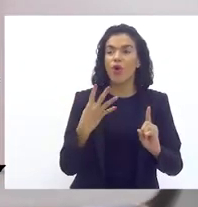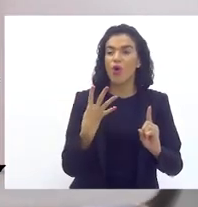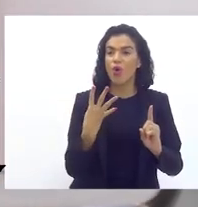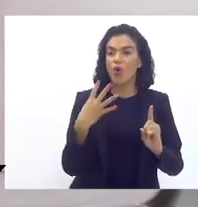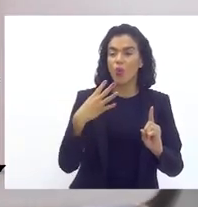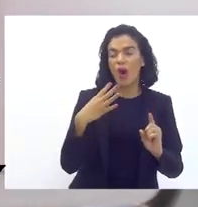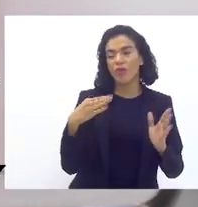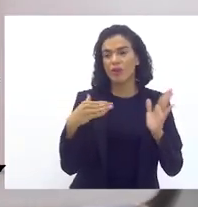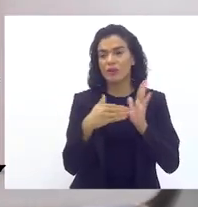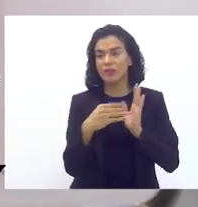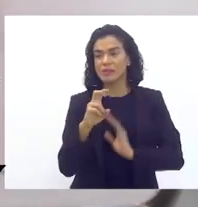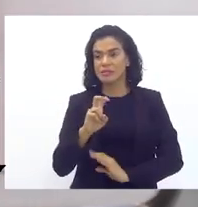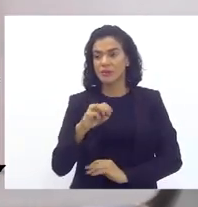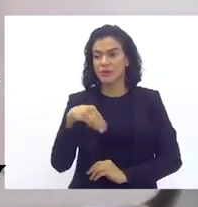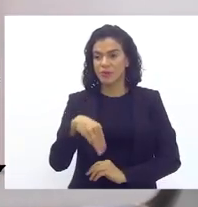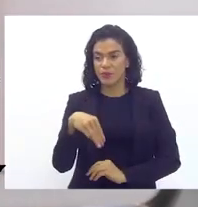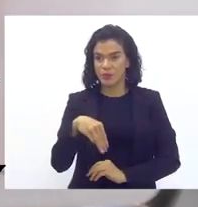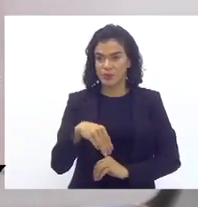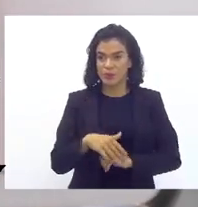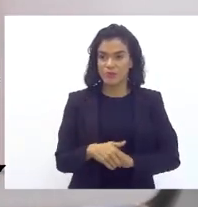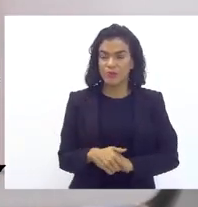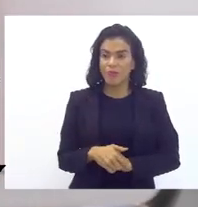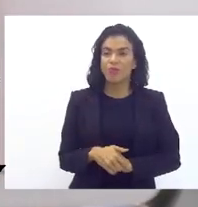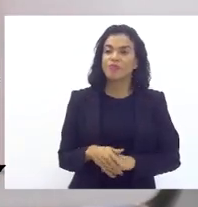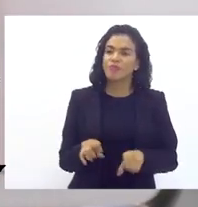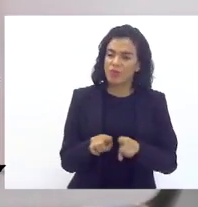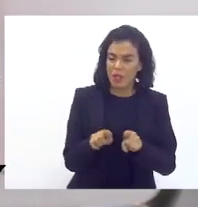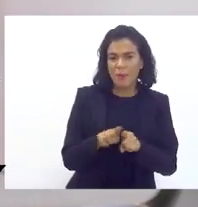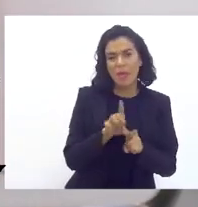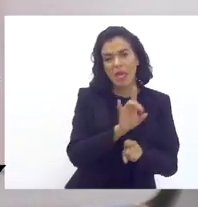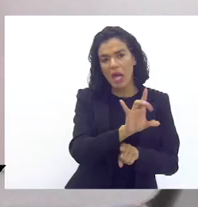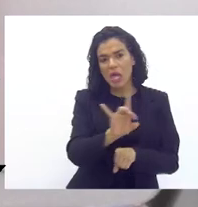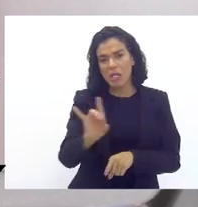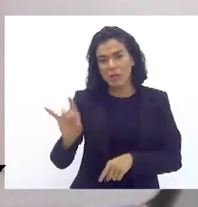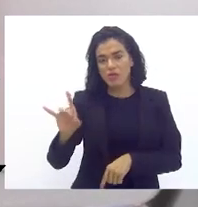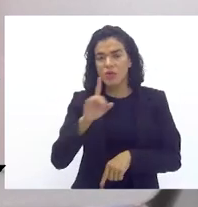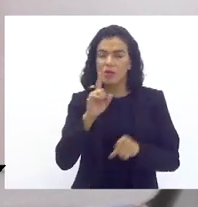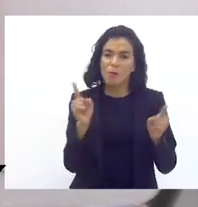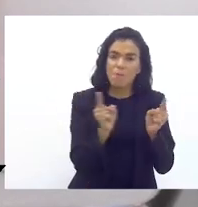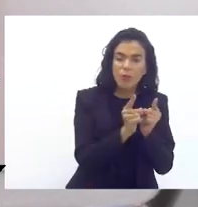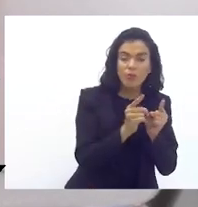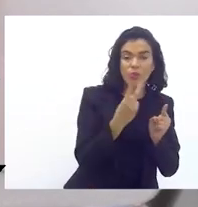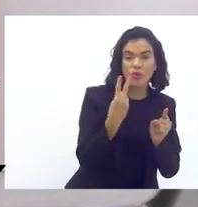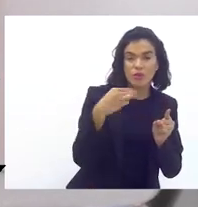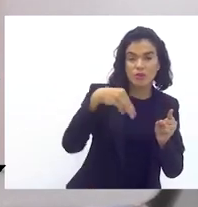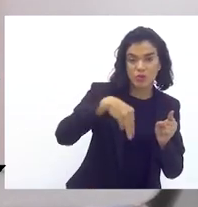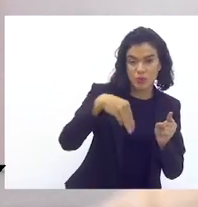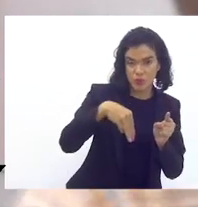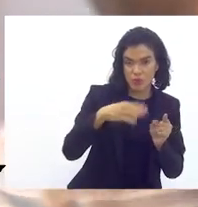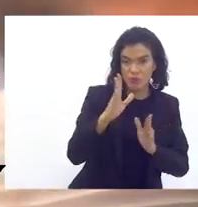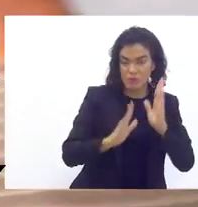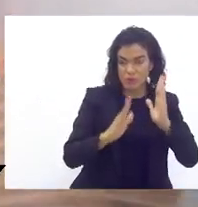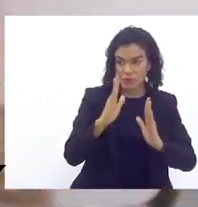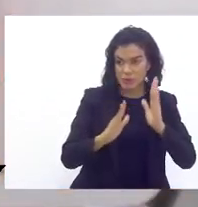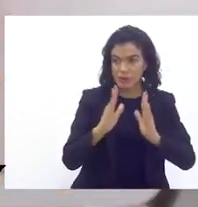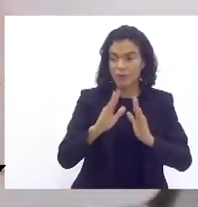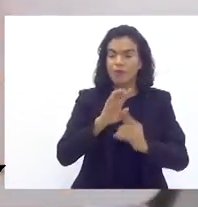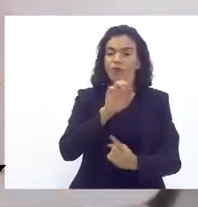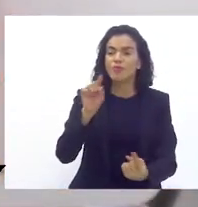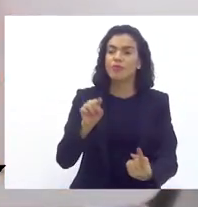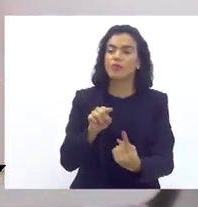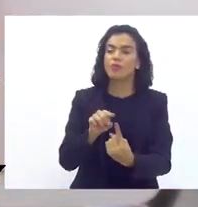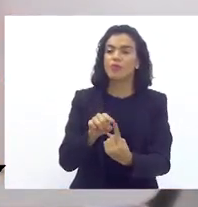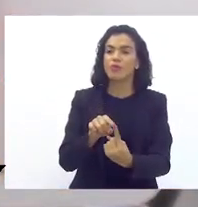nós vamos abrir pro plenárias as pessoas vão se inscrever vão ter uma fala mais curta entre dois e três minutos nosso objetivo é